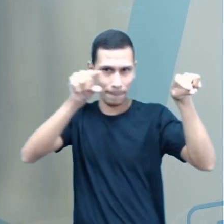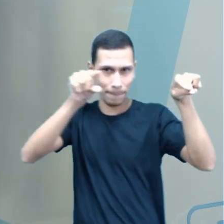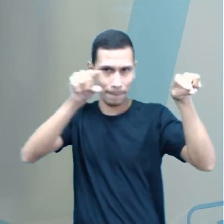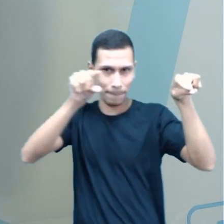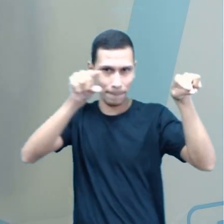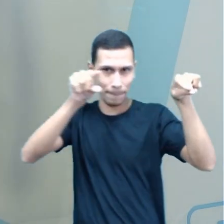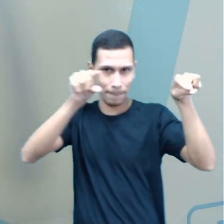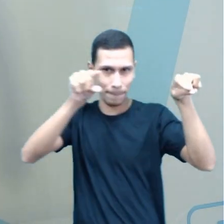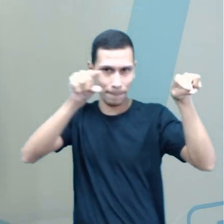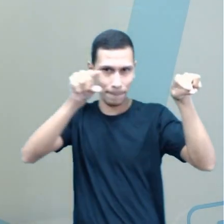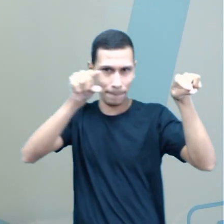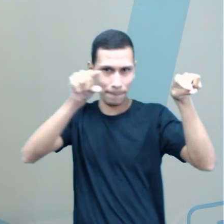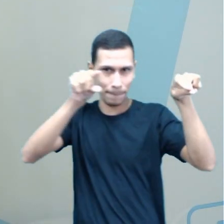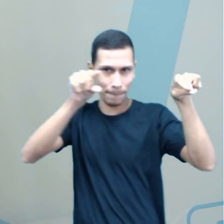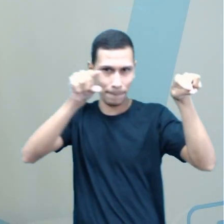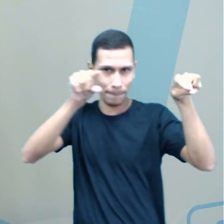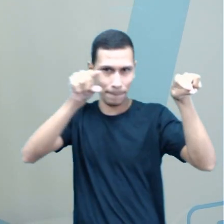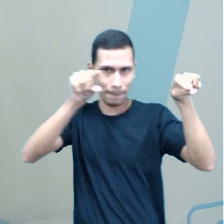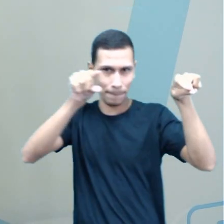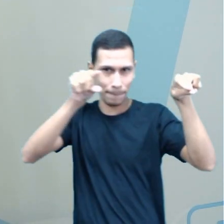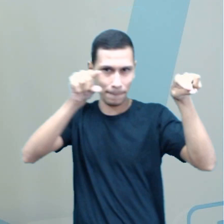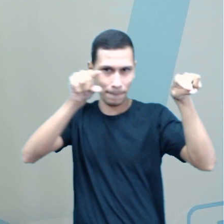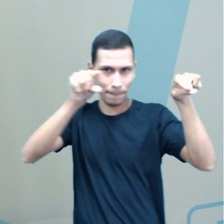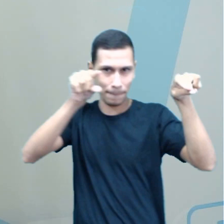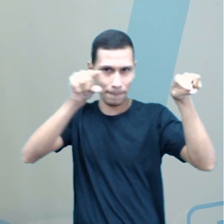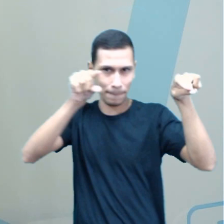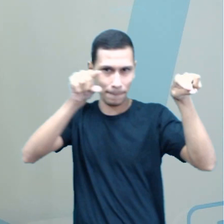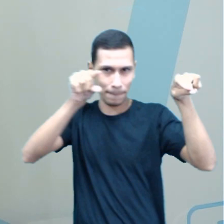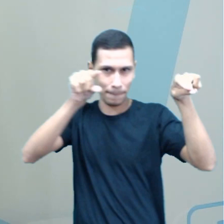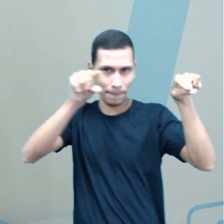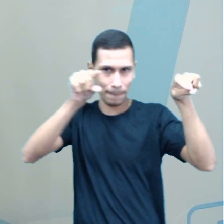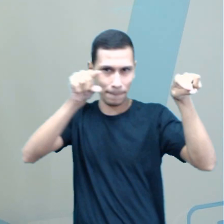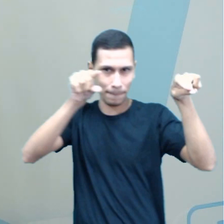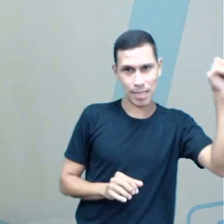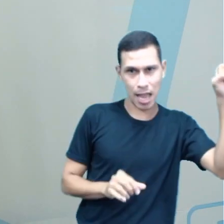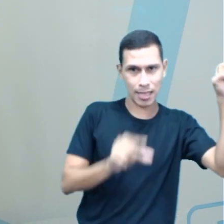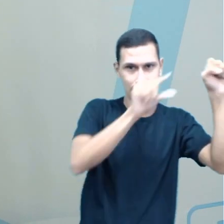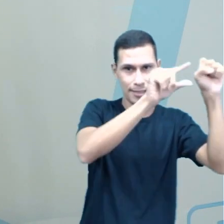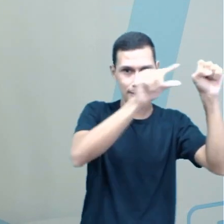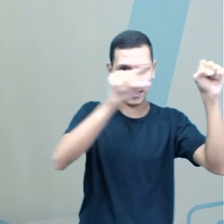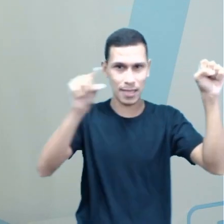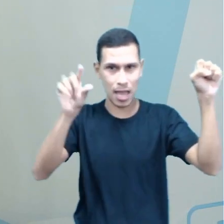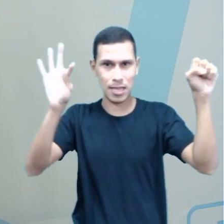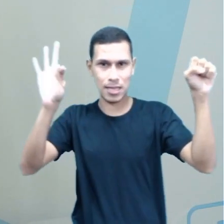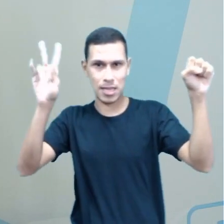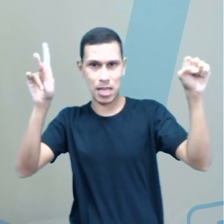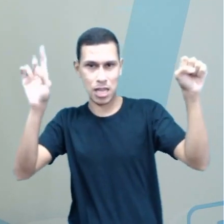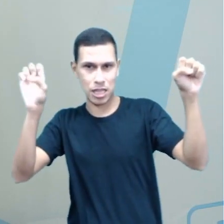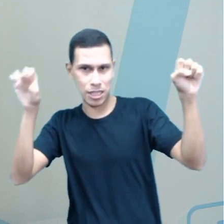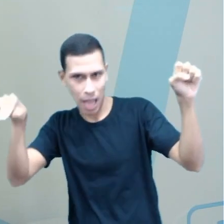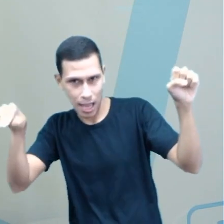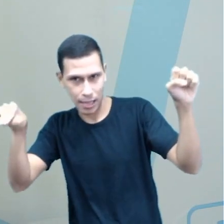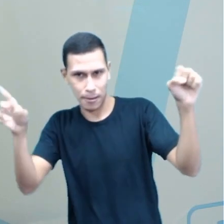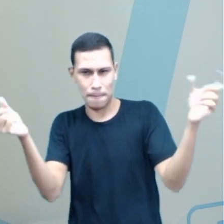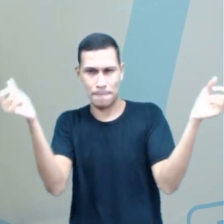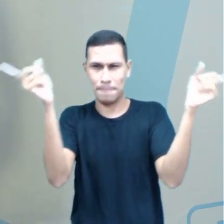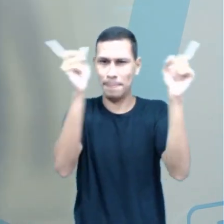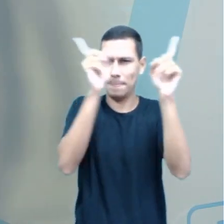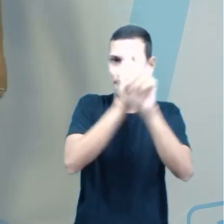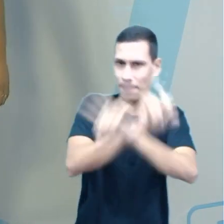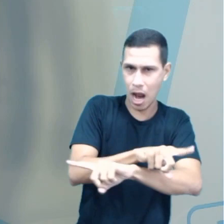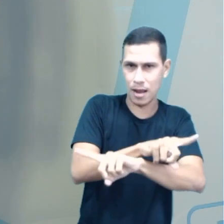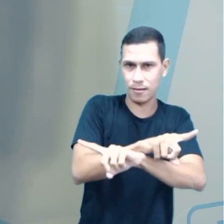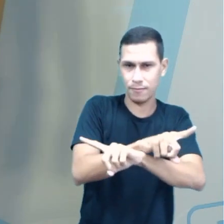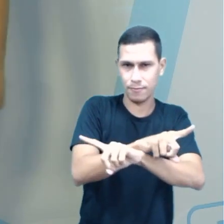temos large, colocamos aqui, ó, less, large, than. Less antes e than depois. Assim que a gente forma